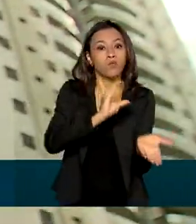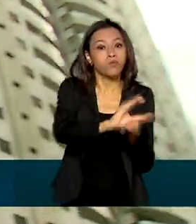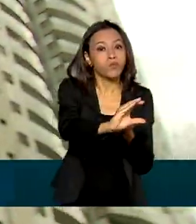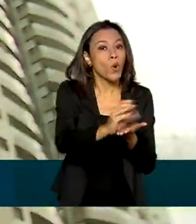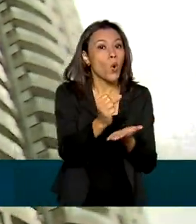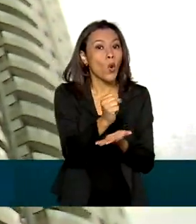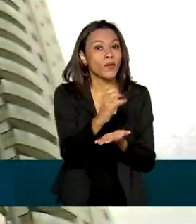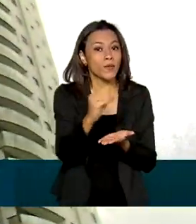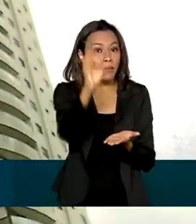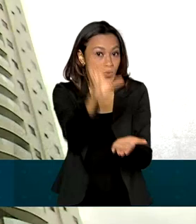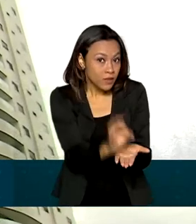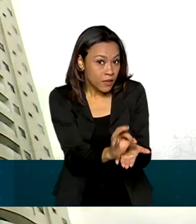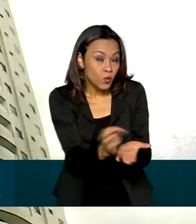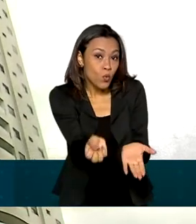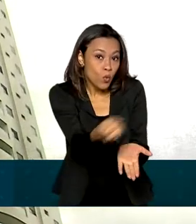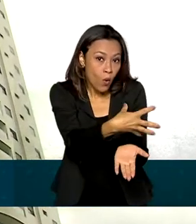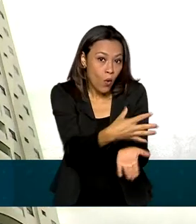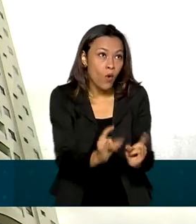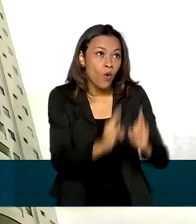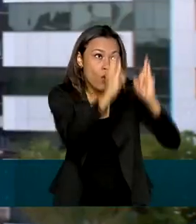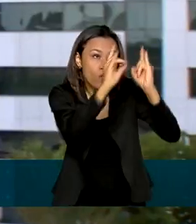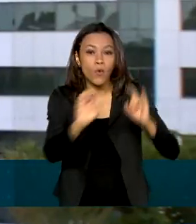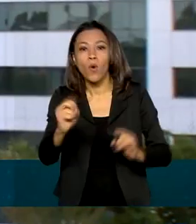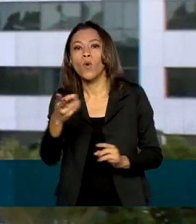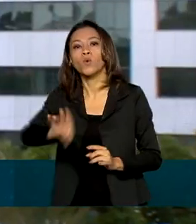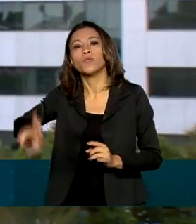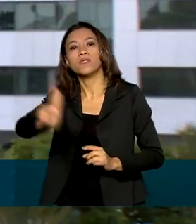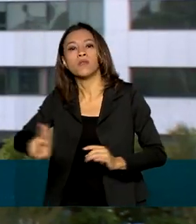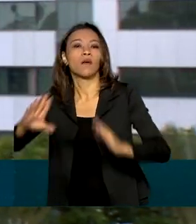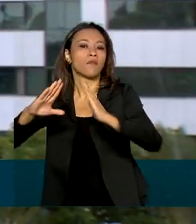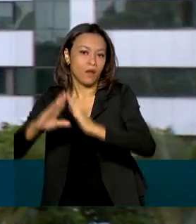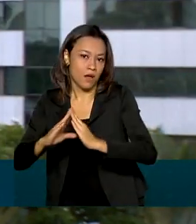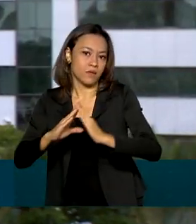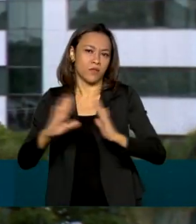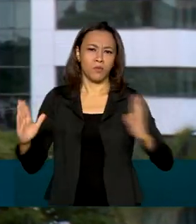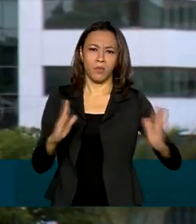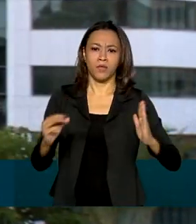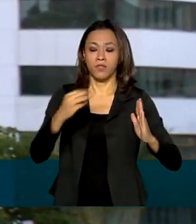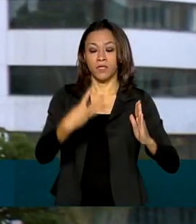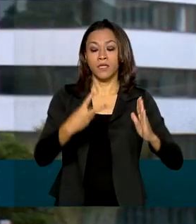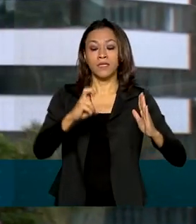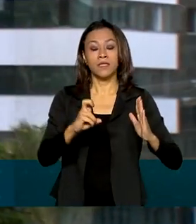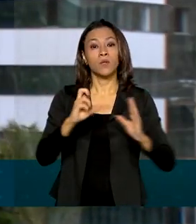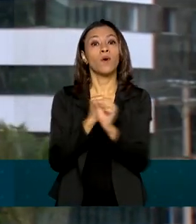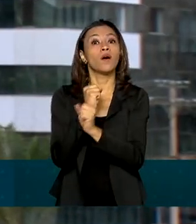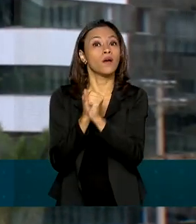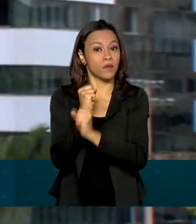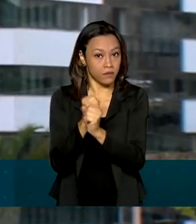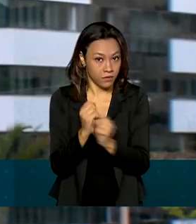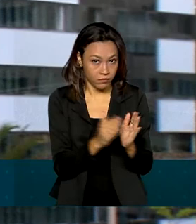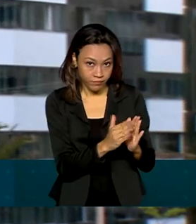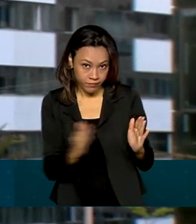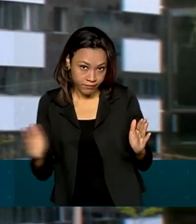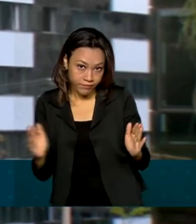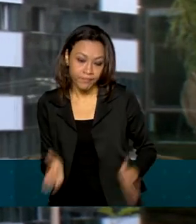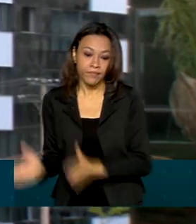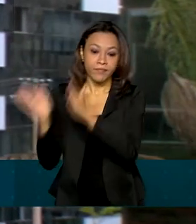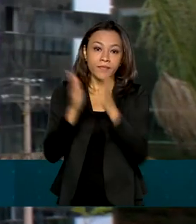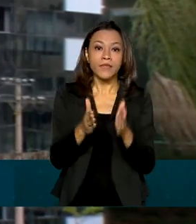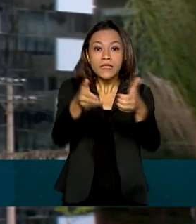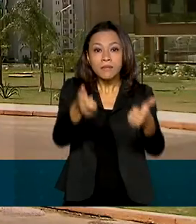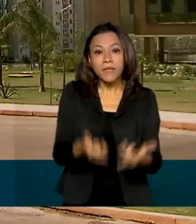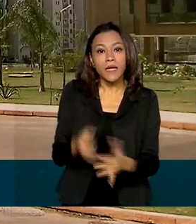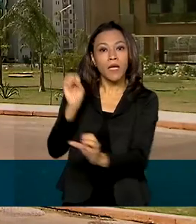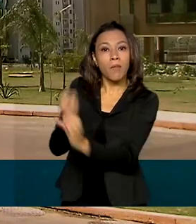do imóvel novo ou usado por até 35 anos. O presidente do banco, Pedro Guimarães, afirma que a poupança da